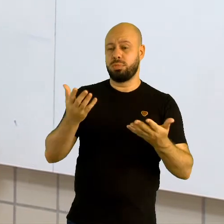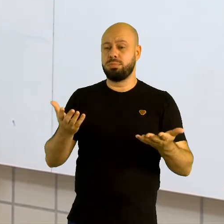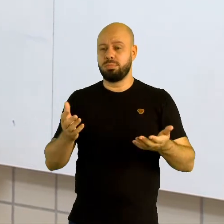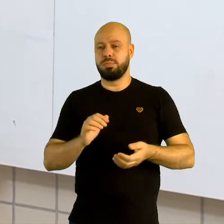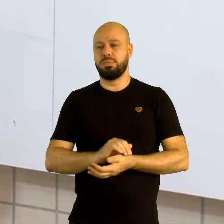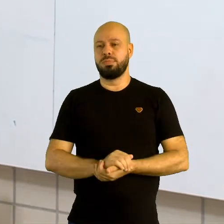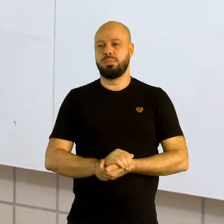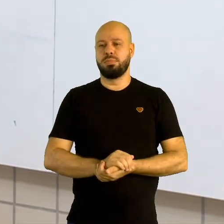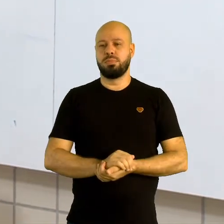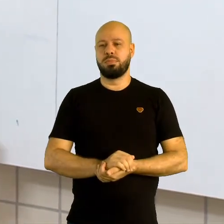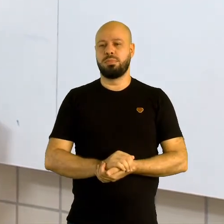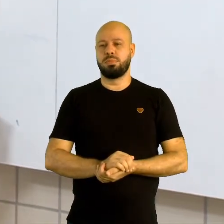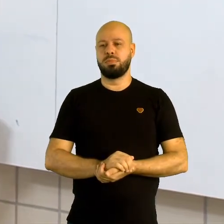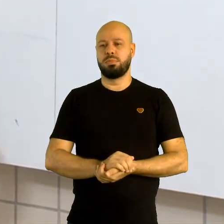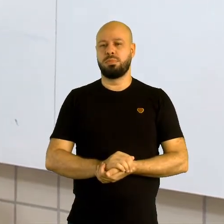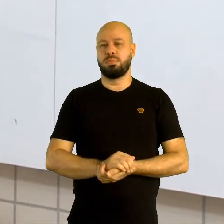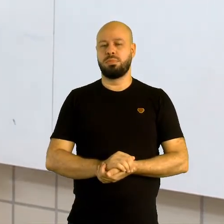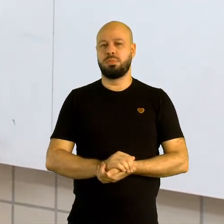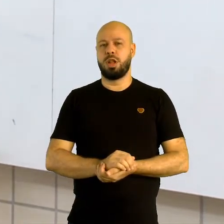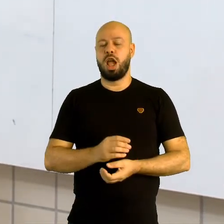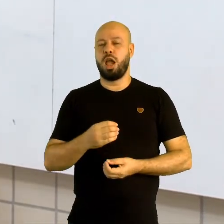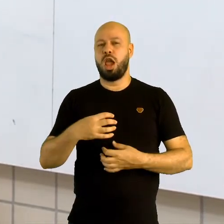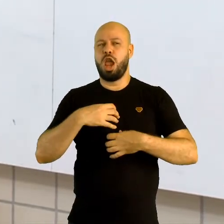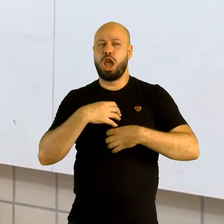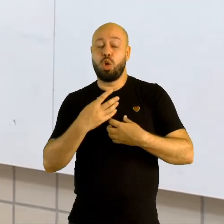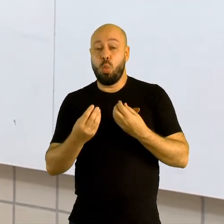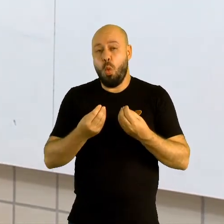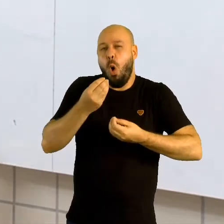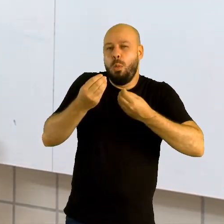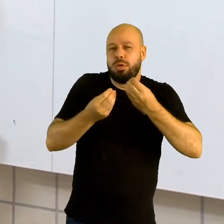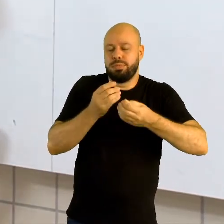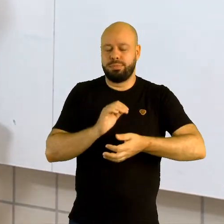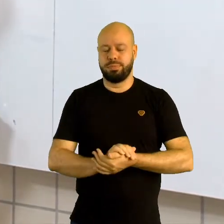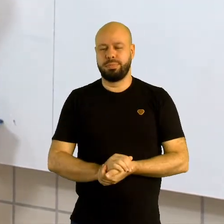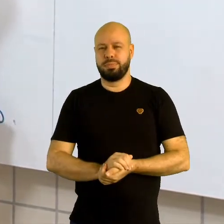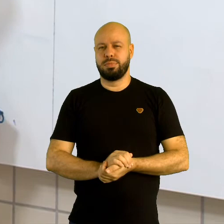um exemplo. How, a mais usada.